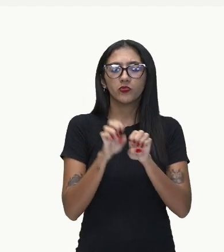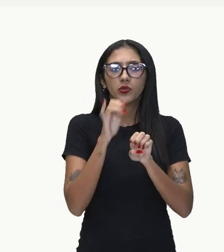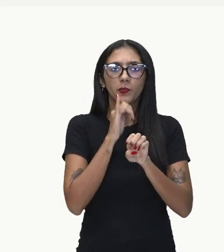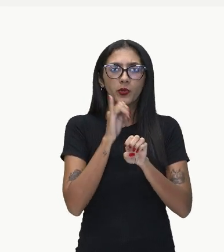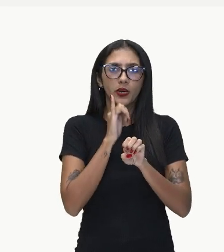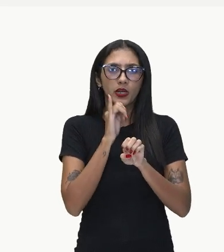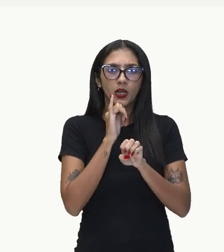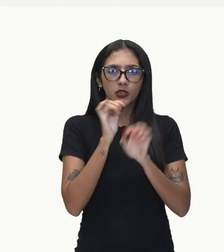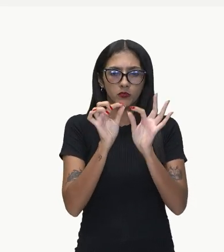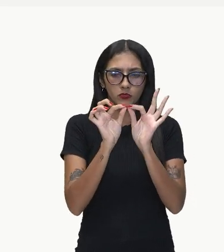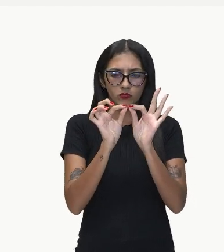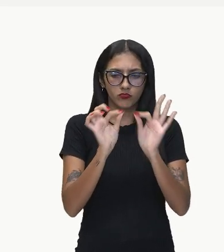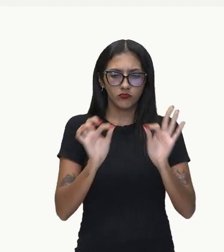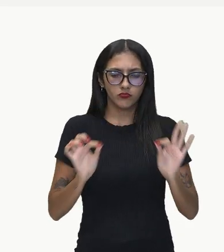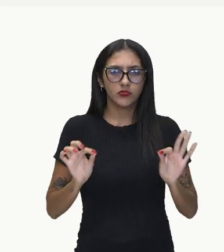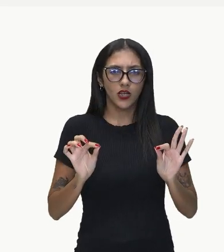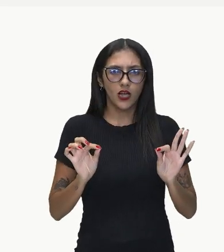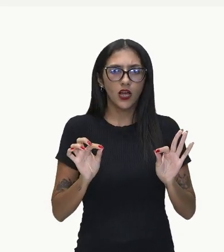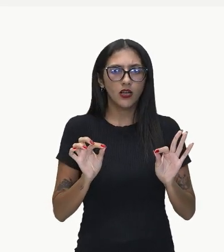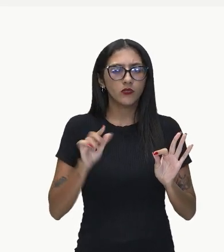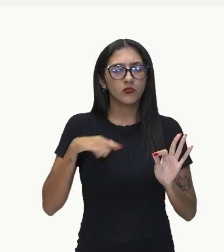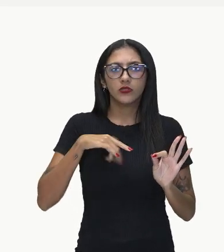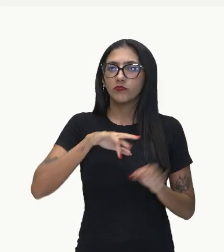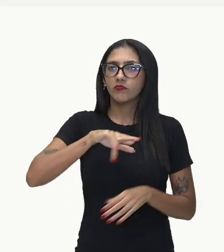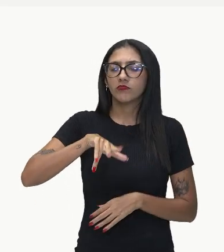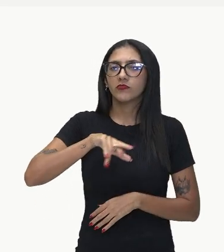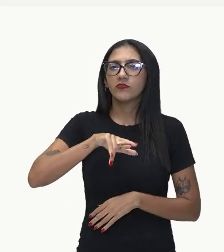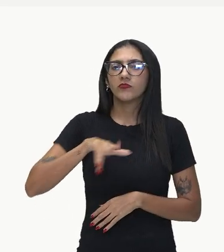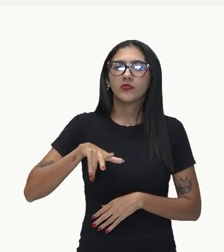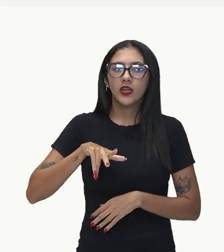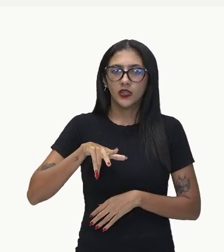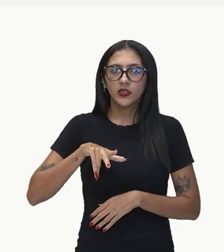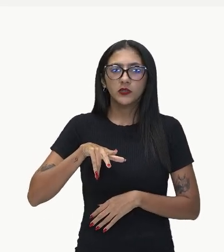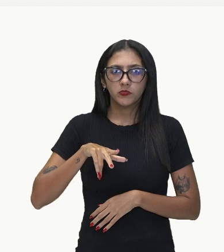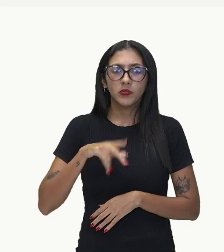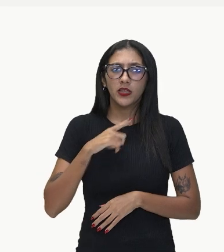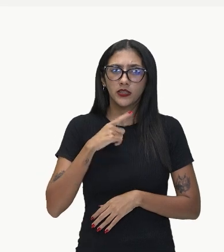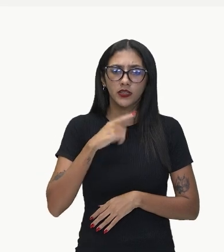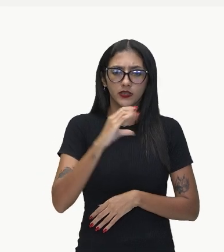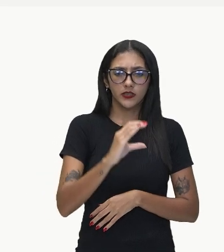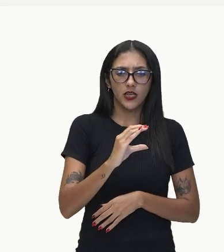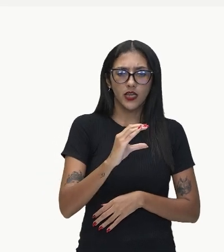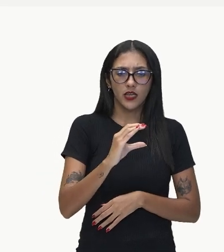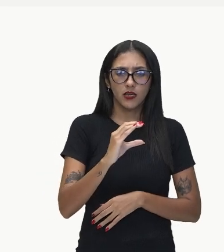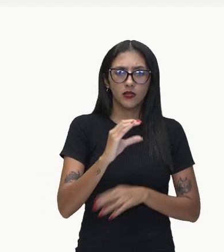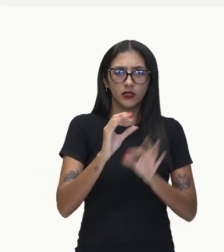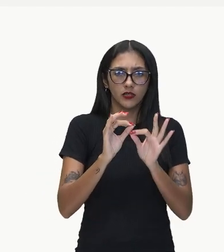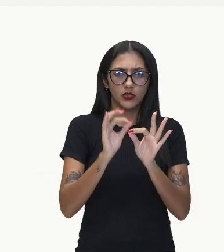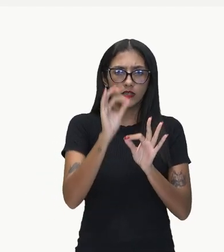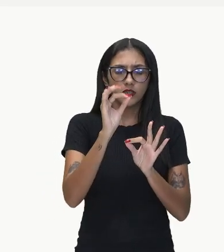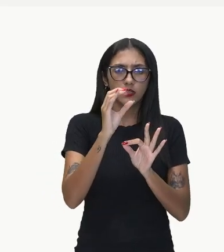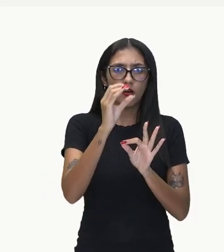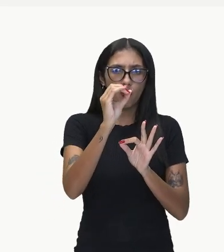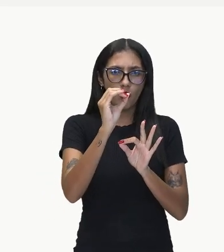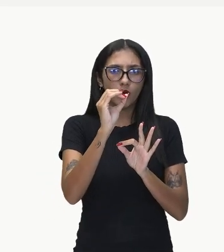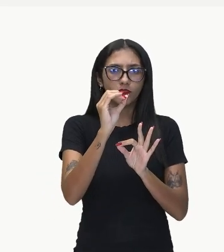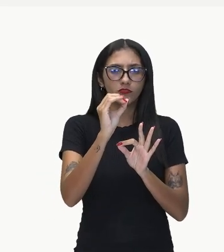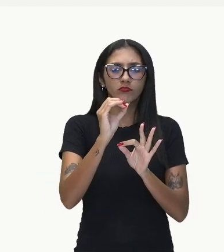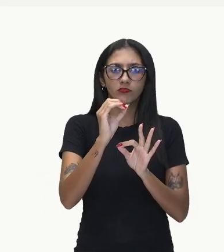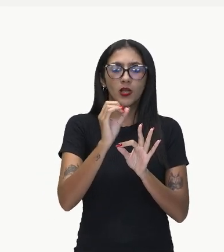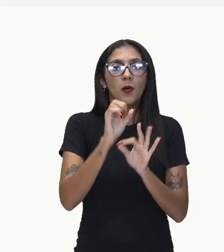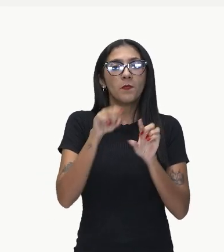extremidade da cadeia carbônica, eu já não tenho uma cetona, por mais que eu tenha uma carbonila, tá bom? Eu não vou